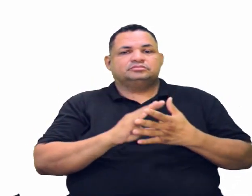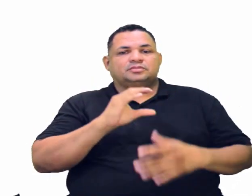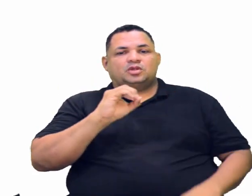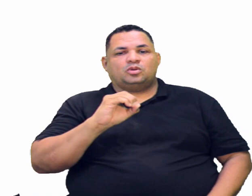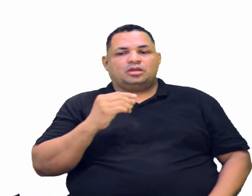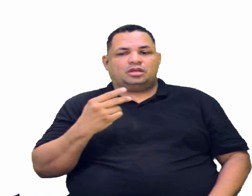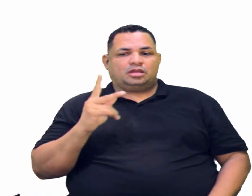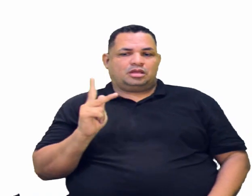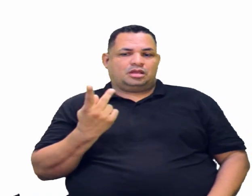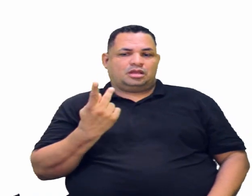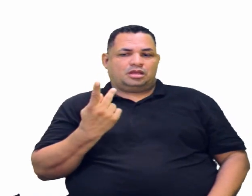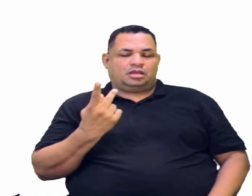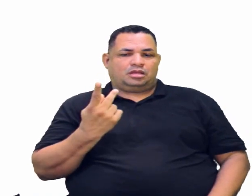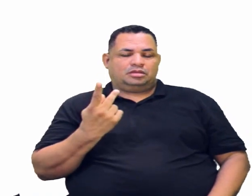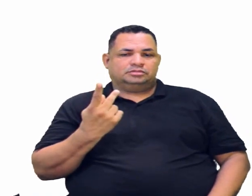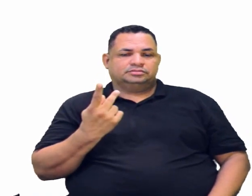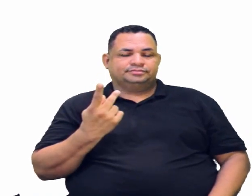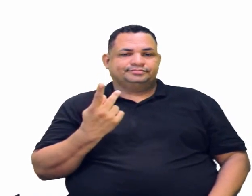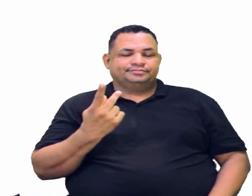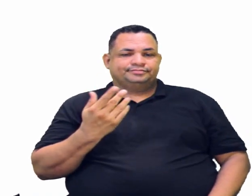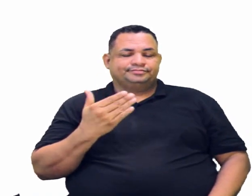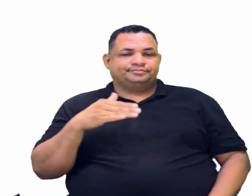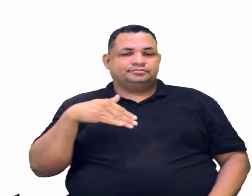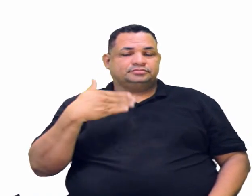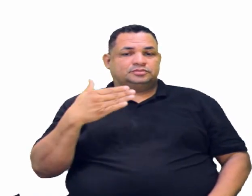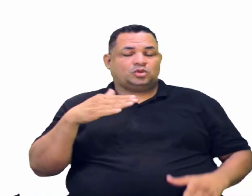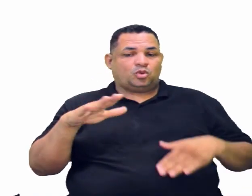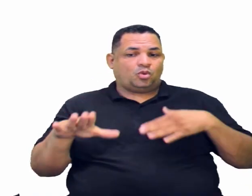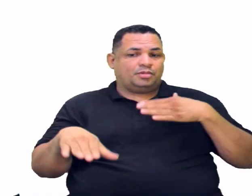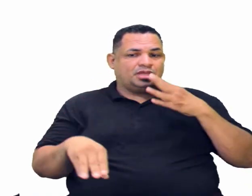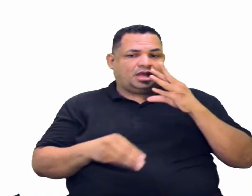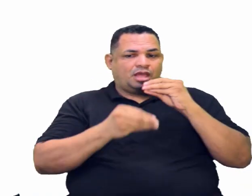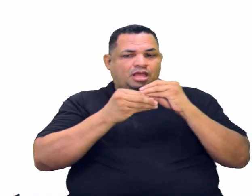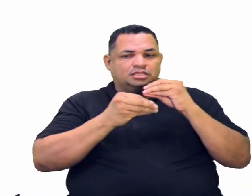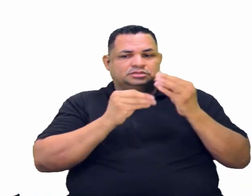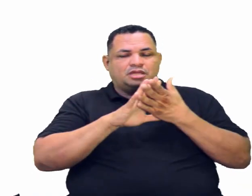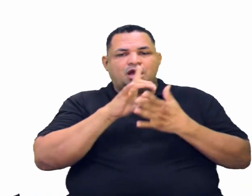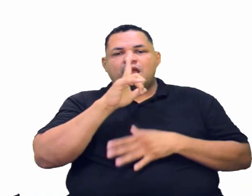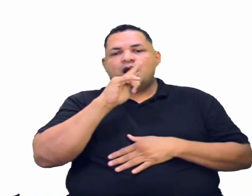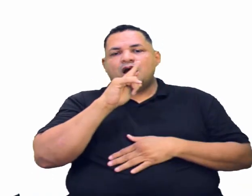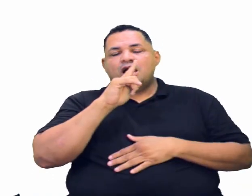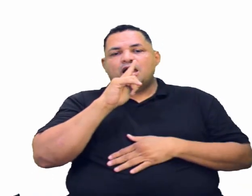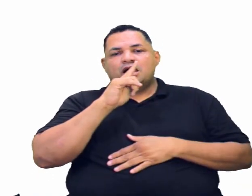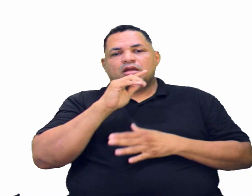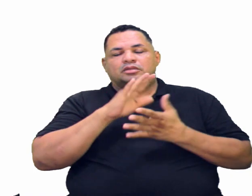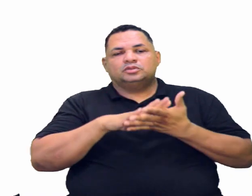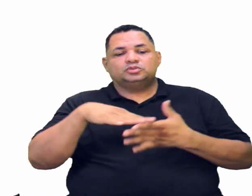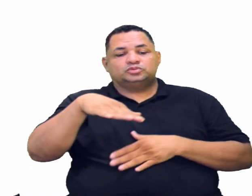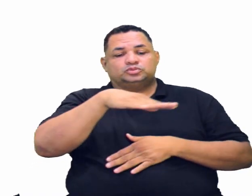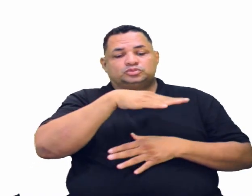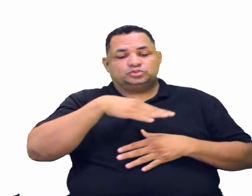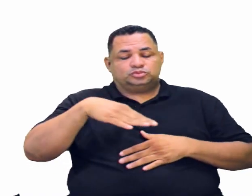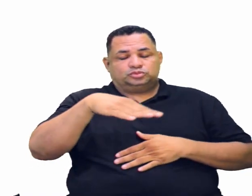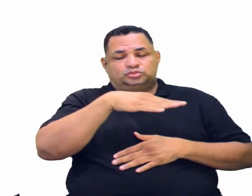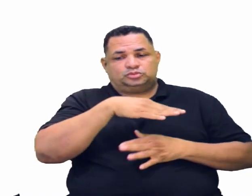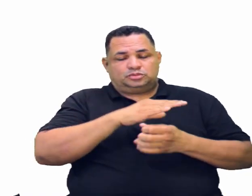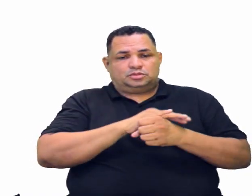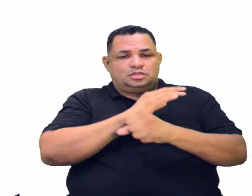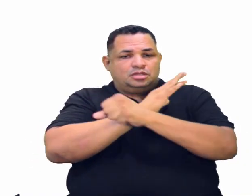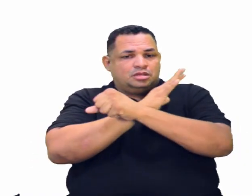hidroxila. Então aqui, a partir da hidratação do alceno em meio ácido,